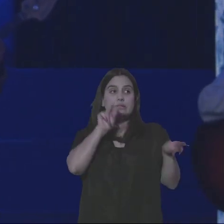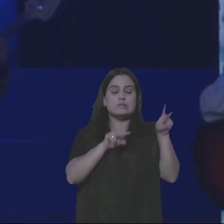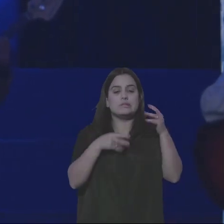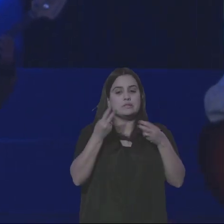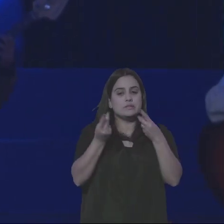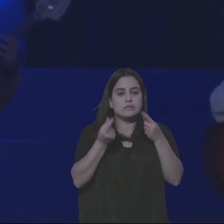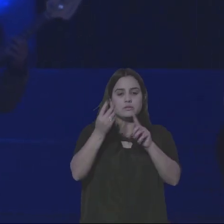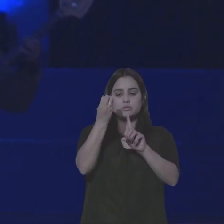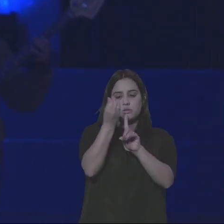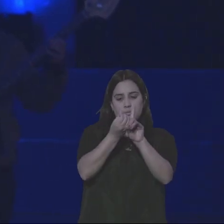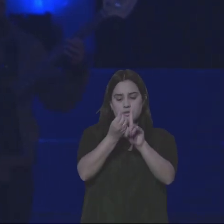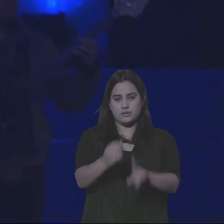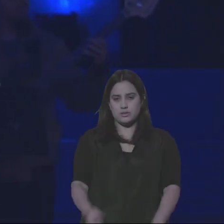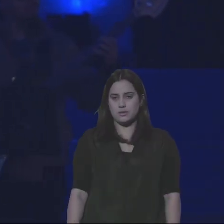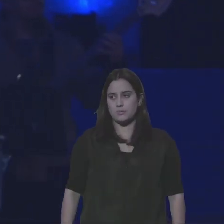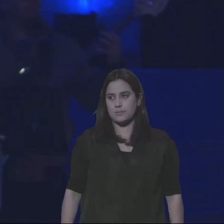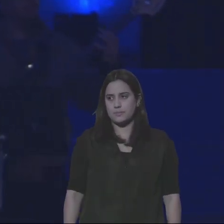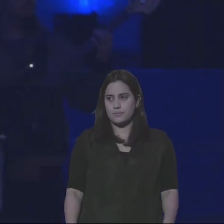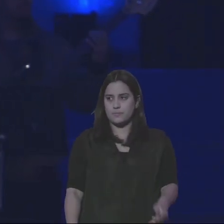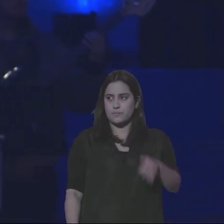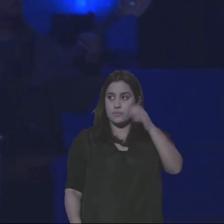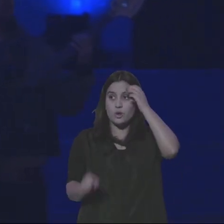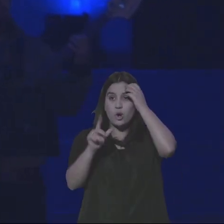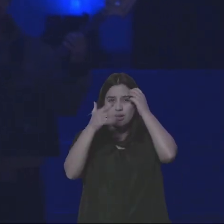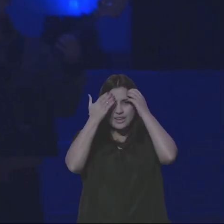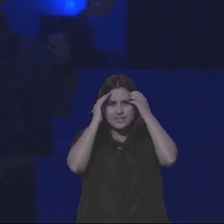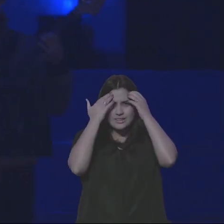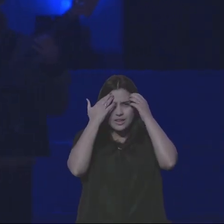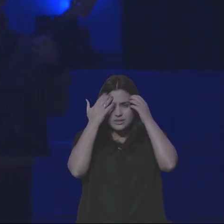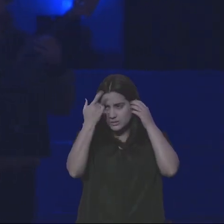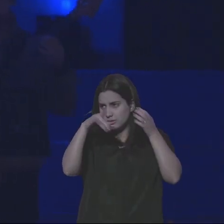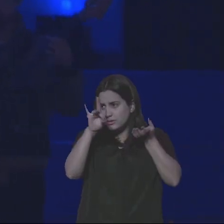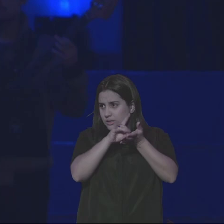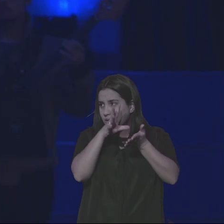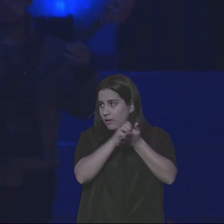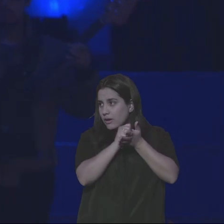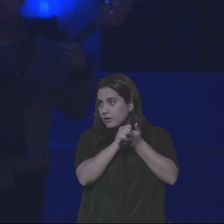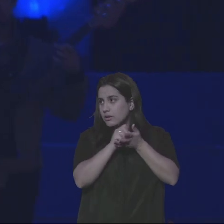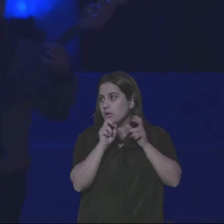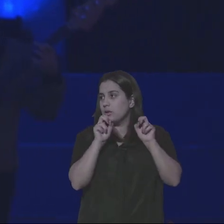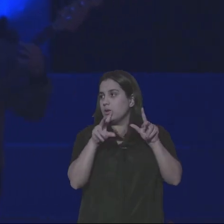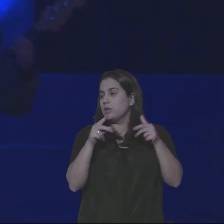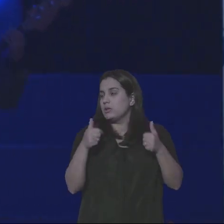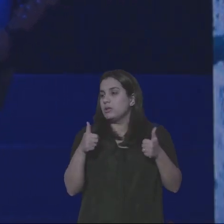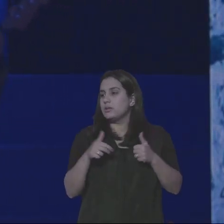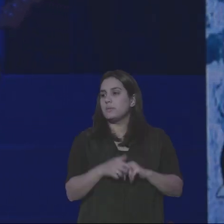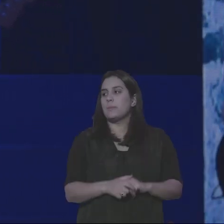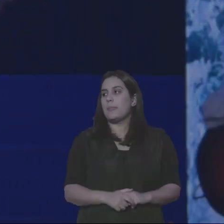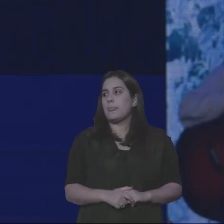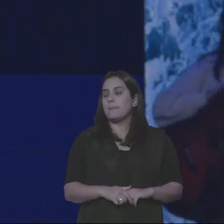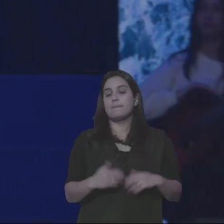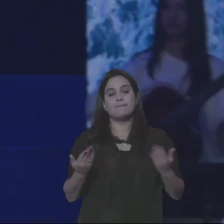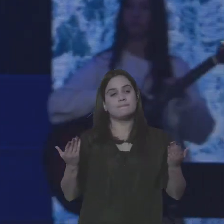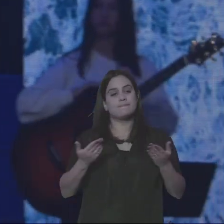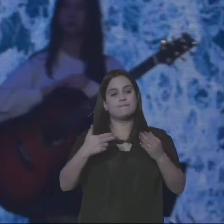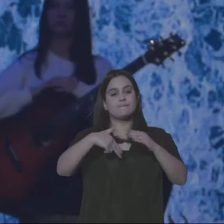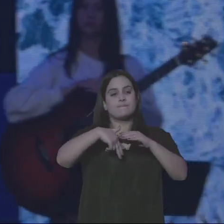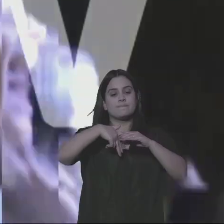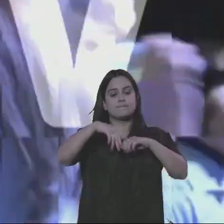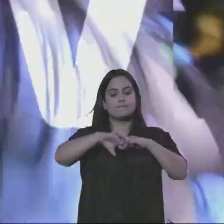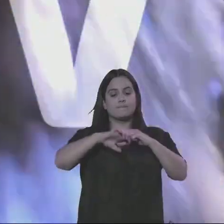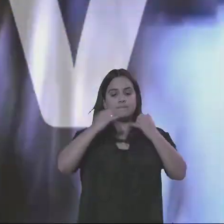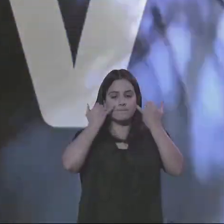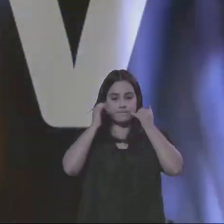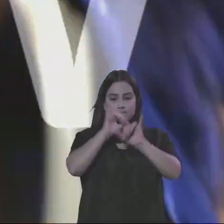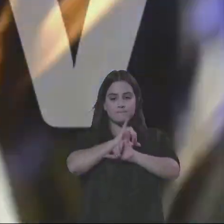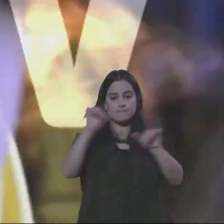o nosso semestre. Tá bom? Entenderam? Todo mundo vai se inscrever? Beleza, gente. Então, fiquem com o Flow News.